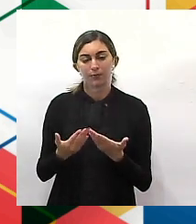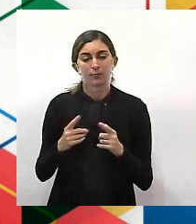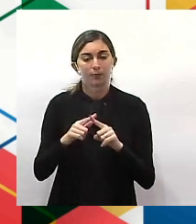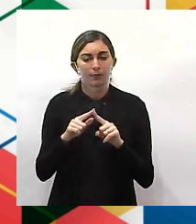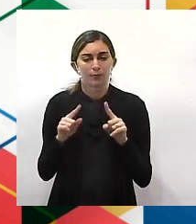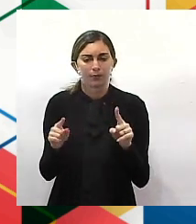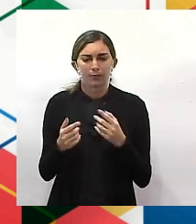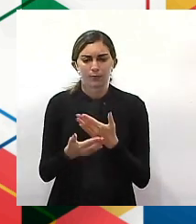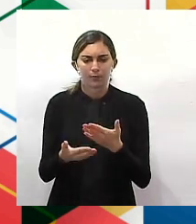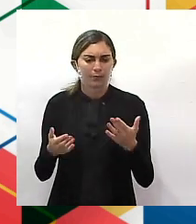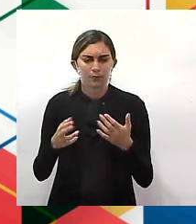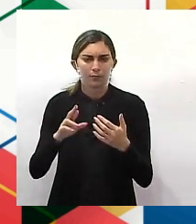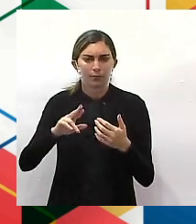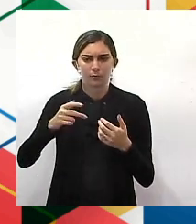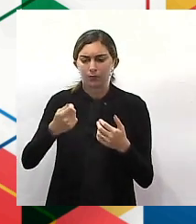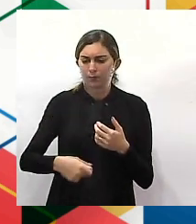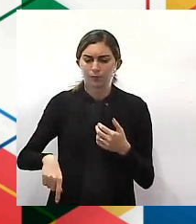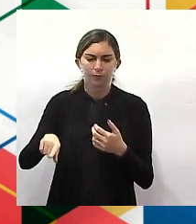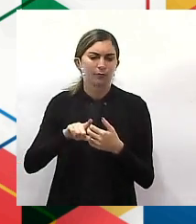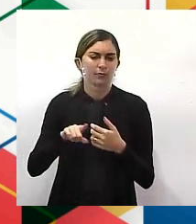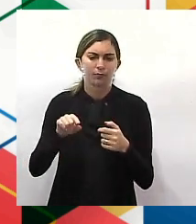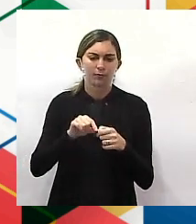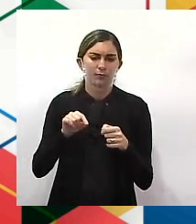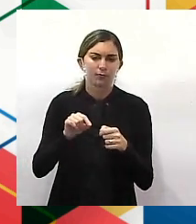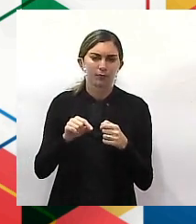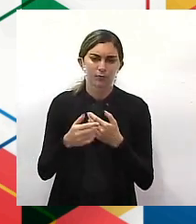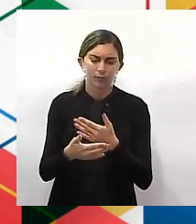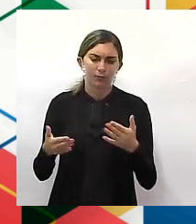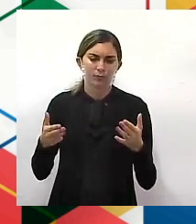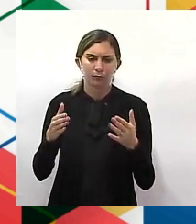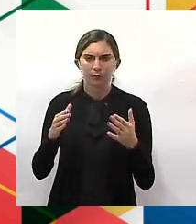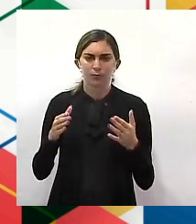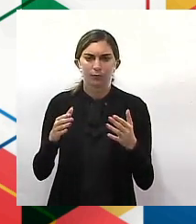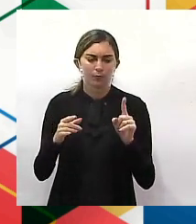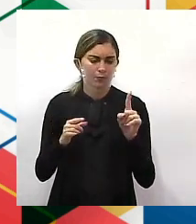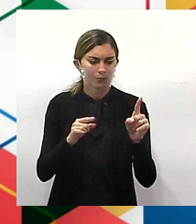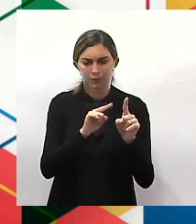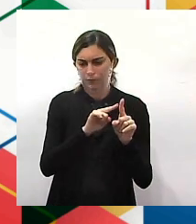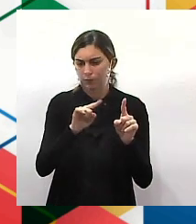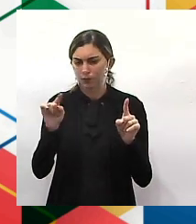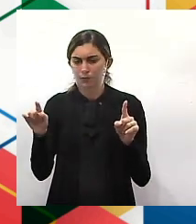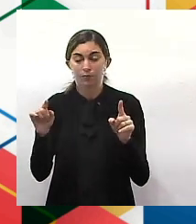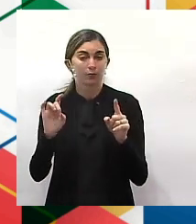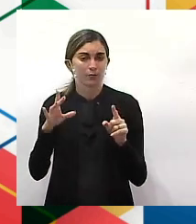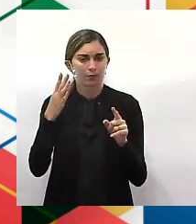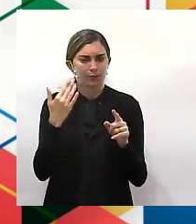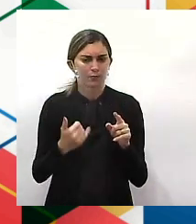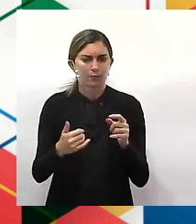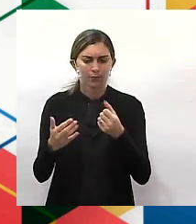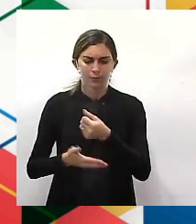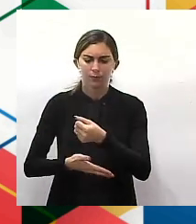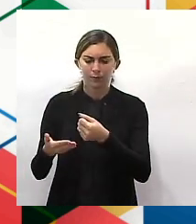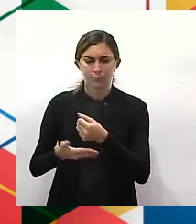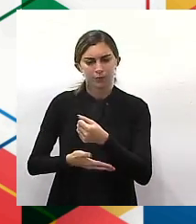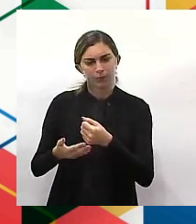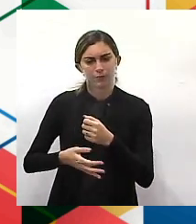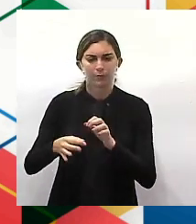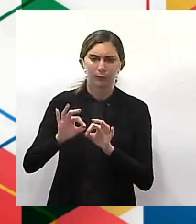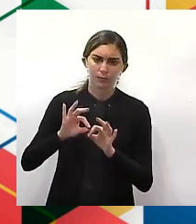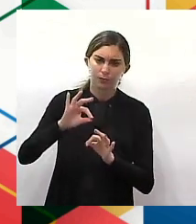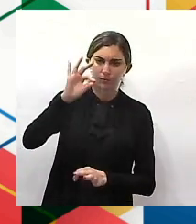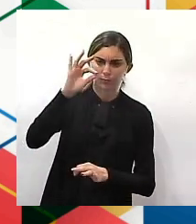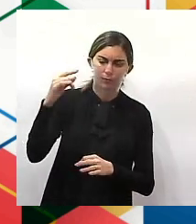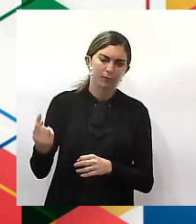olha aqui, você não precisa pegar as coordenadas desses pontos. Basta saber a medida da base e a medida da altura.